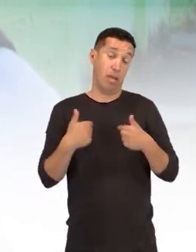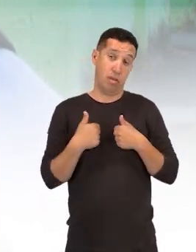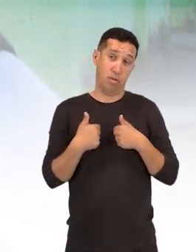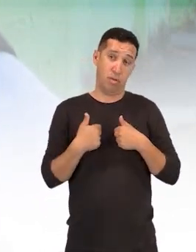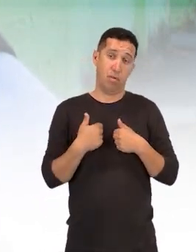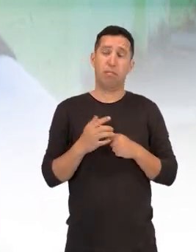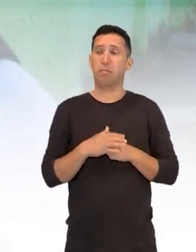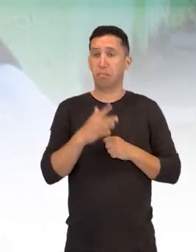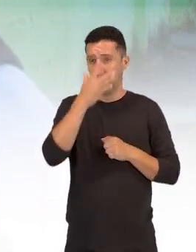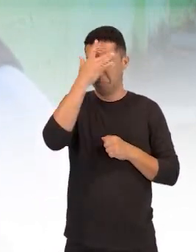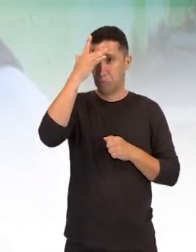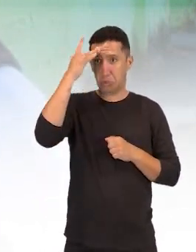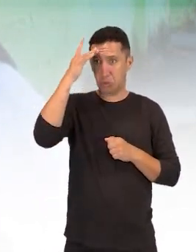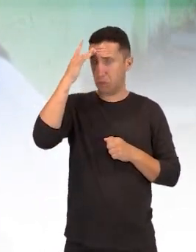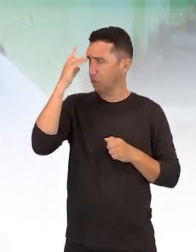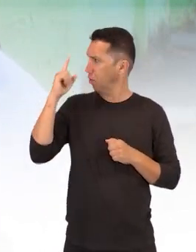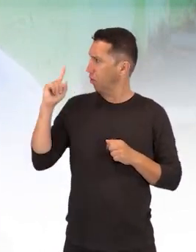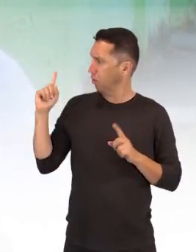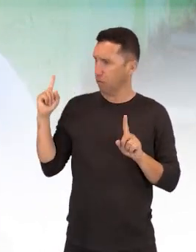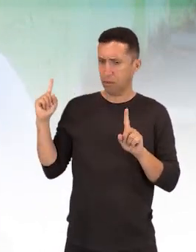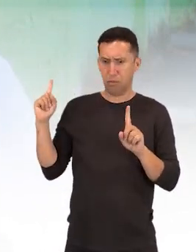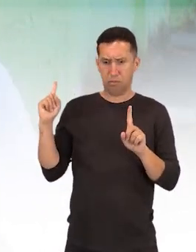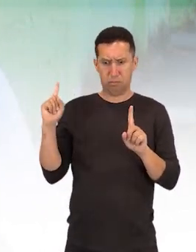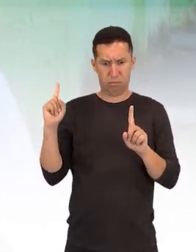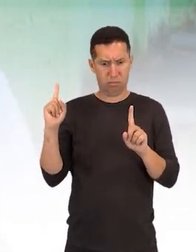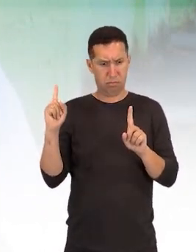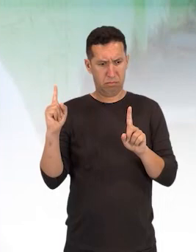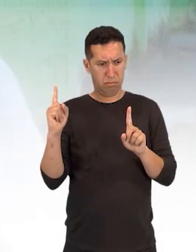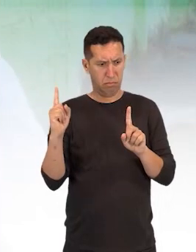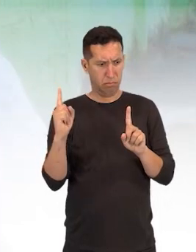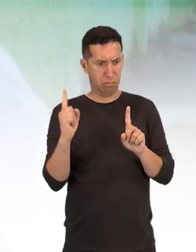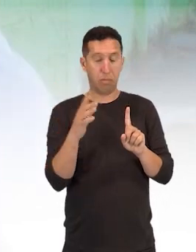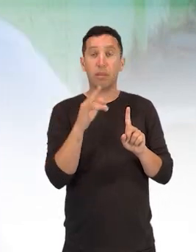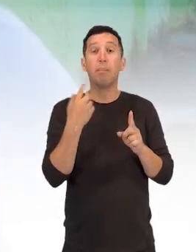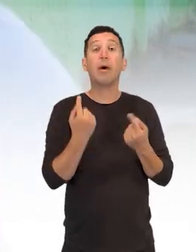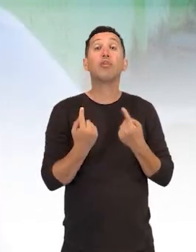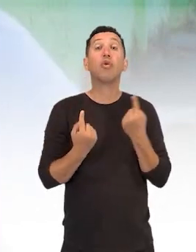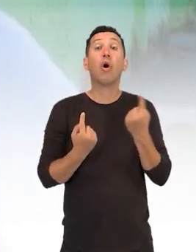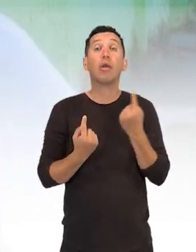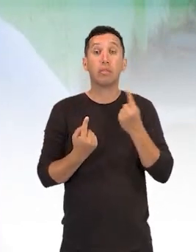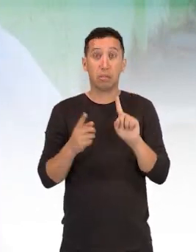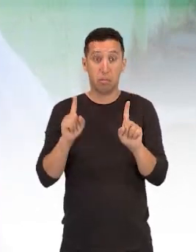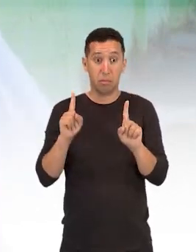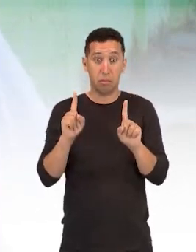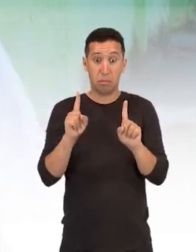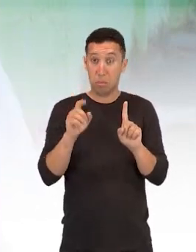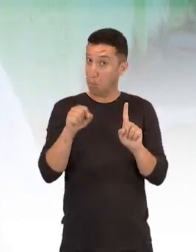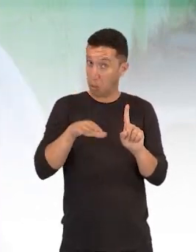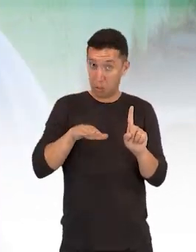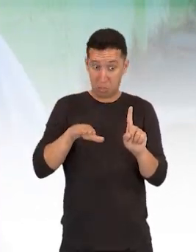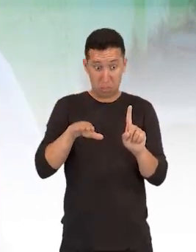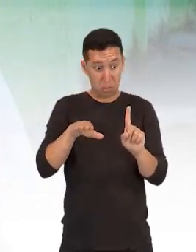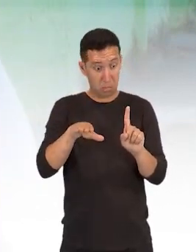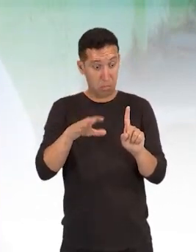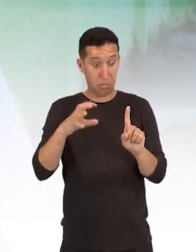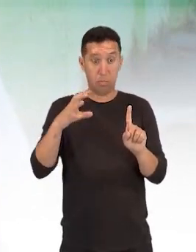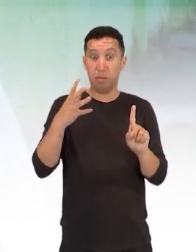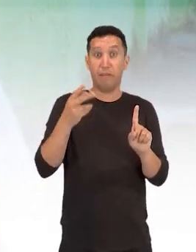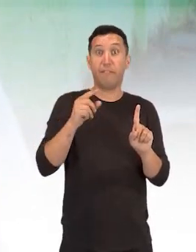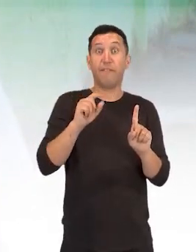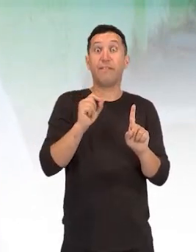Vazio, pessoas passando, aí a pessoa fica meio sozinho lá, qualquer momento pode parar